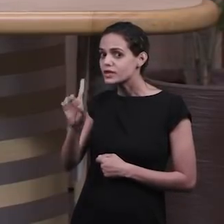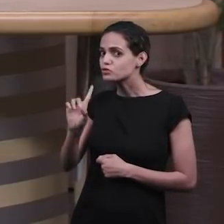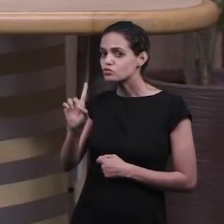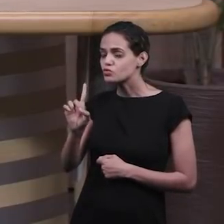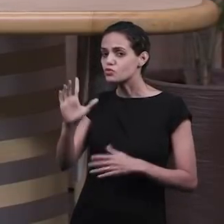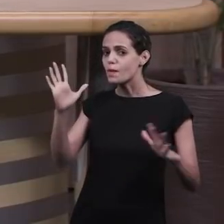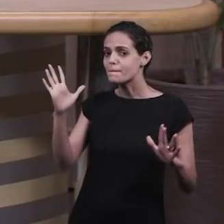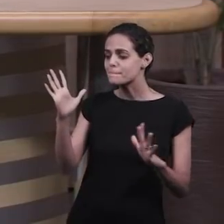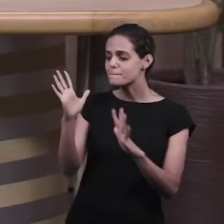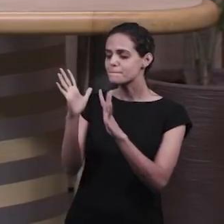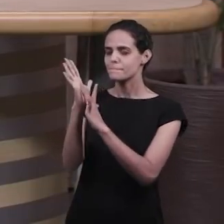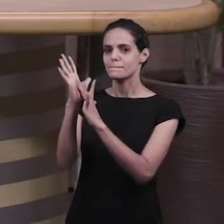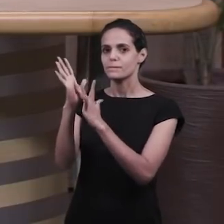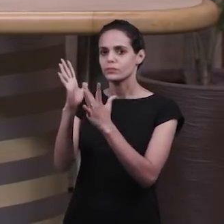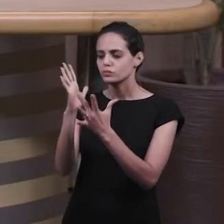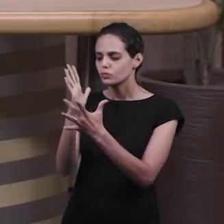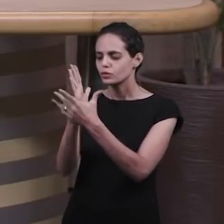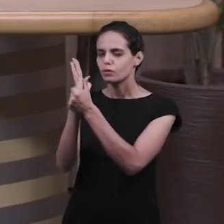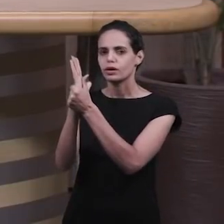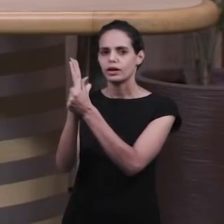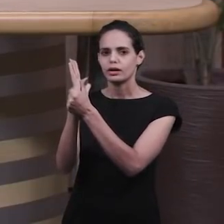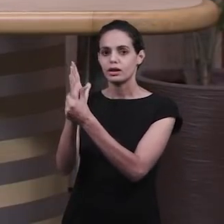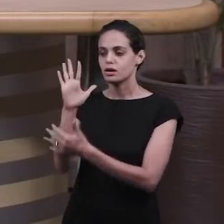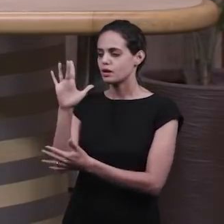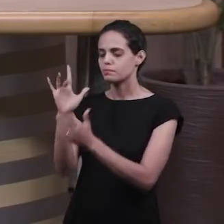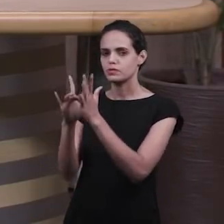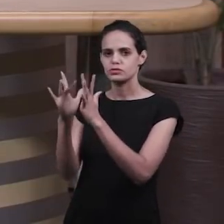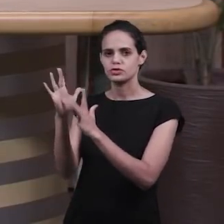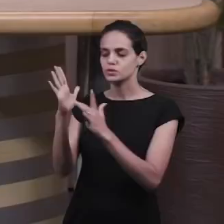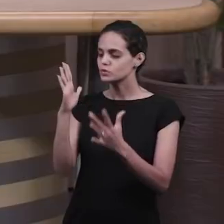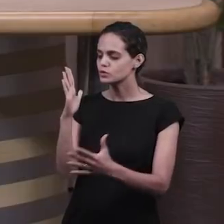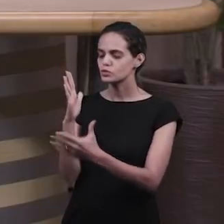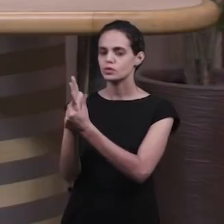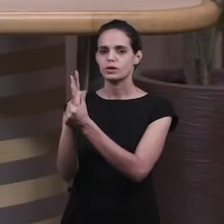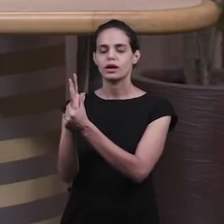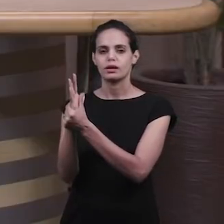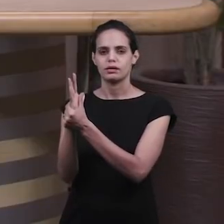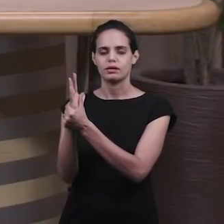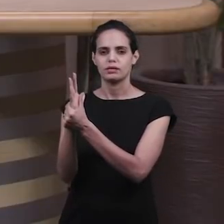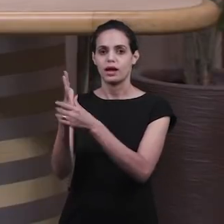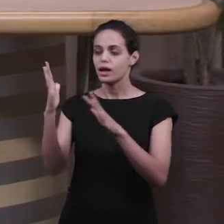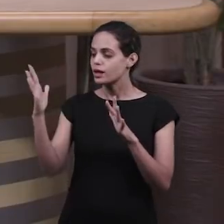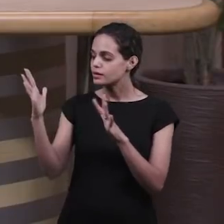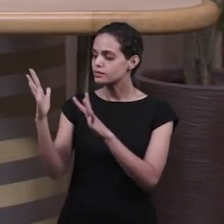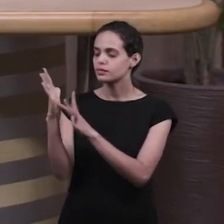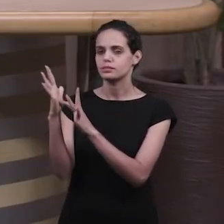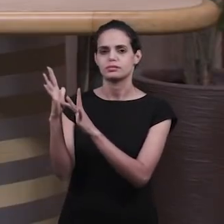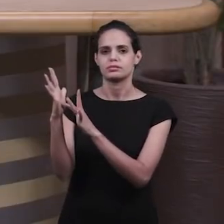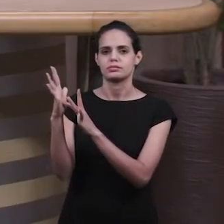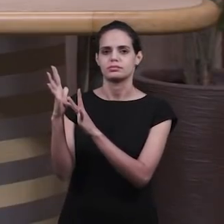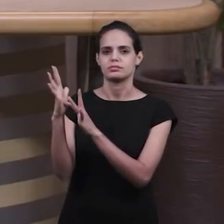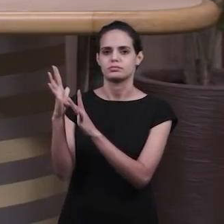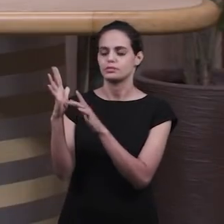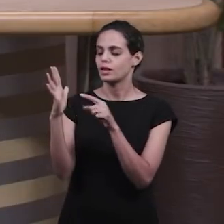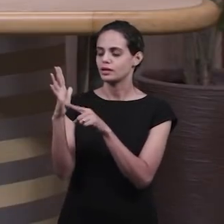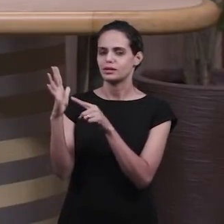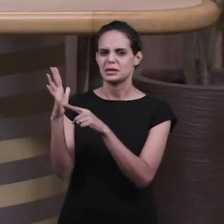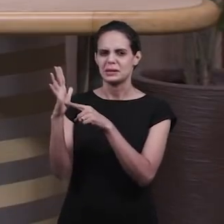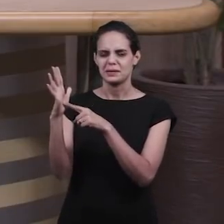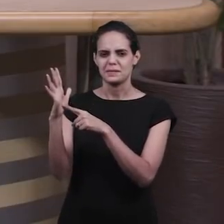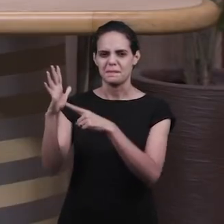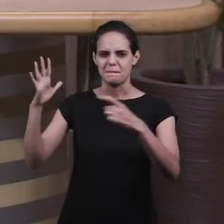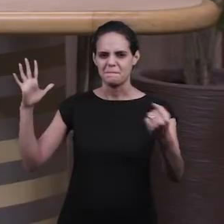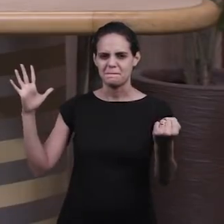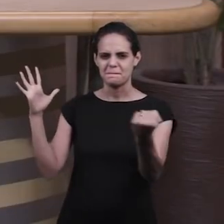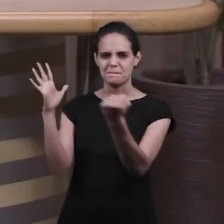ele toca na mão de Jesus, ele toca aonde? Ele toca no lugar aonde Jesus tinha